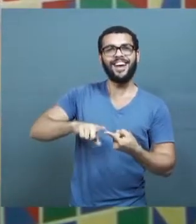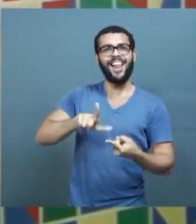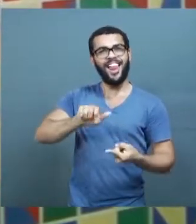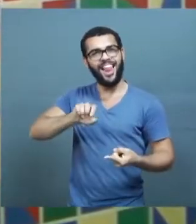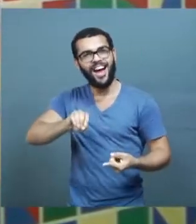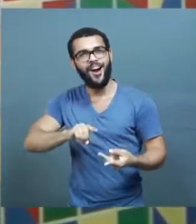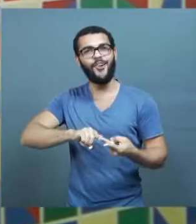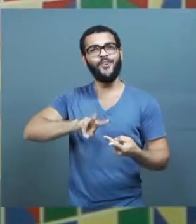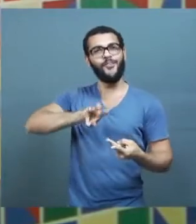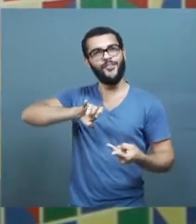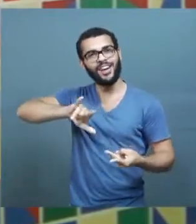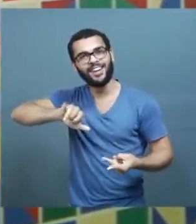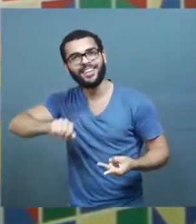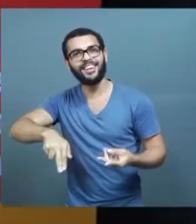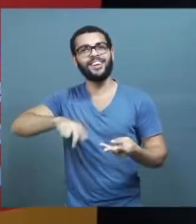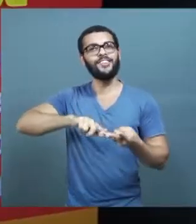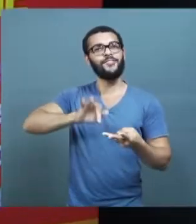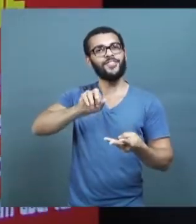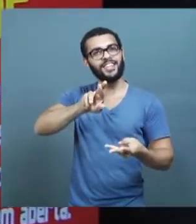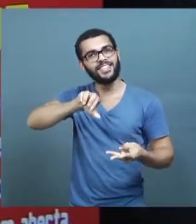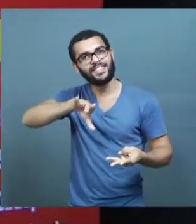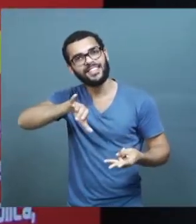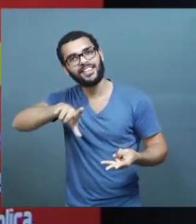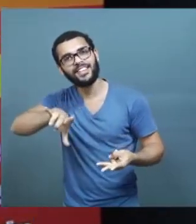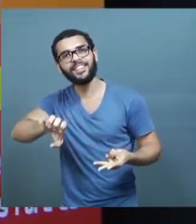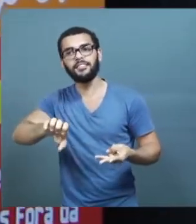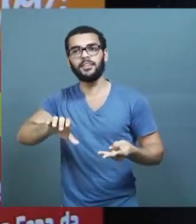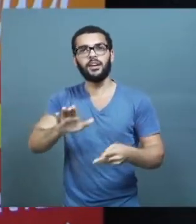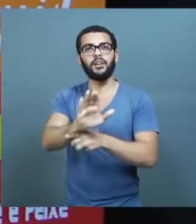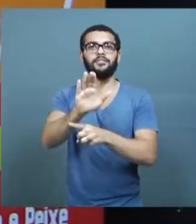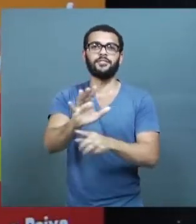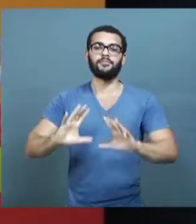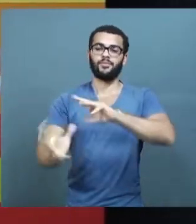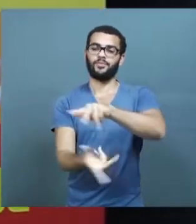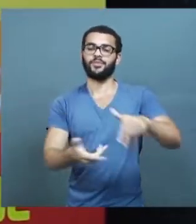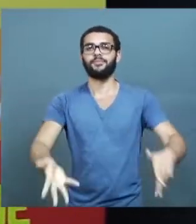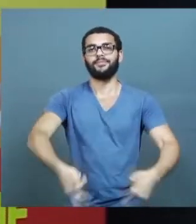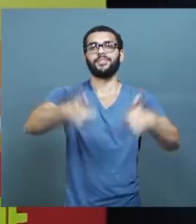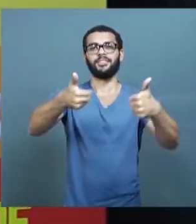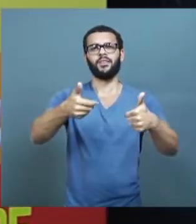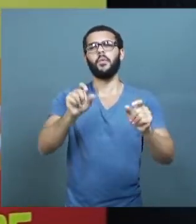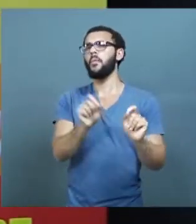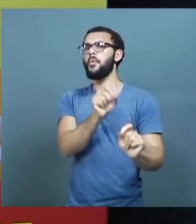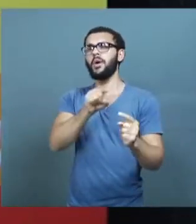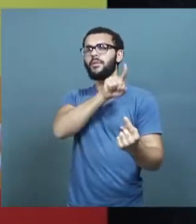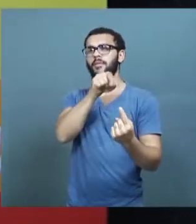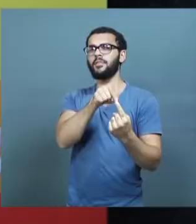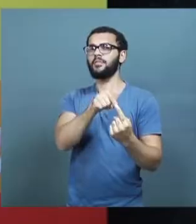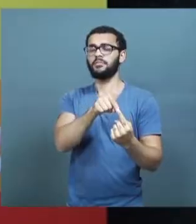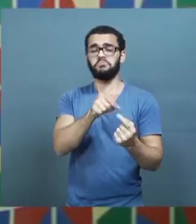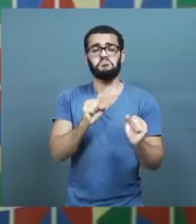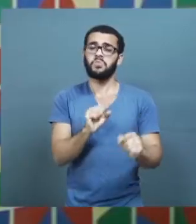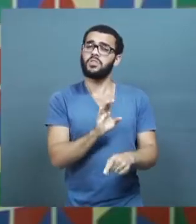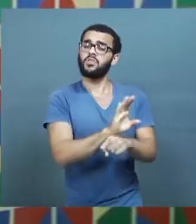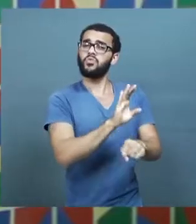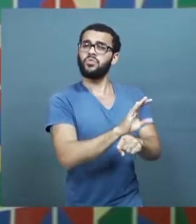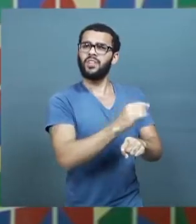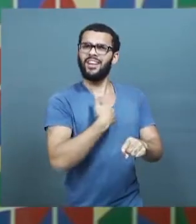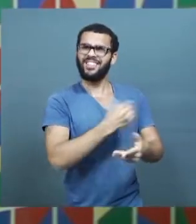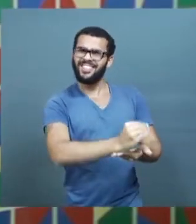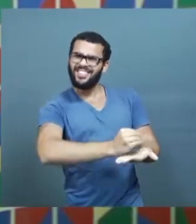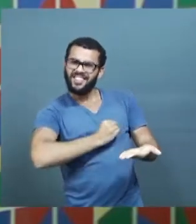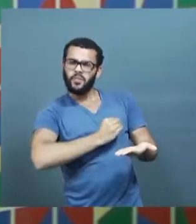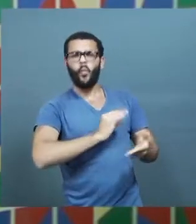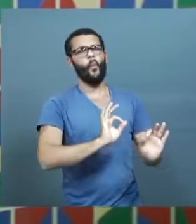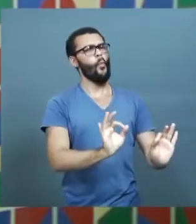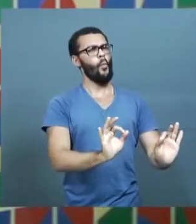Franciele que fazem um mundo melhor. A missão para cada um deles é ajudar sem ter nada em troca. Nós trabalhamos,